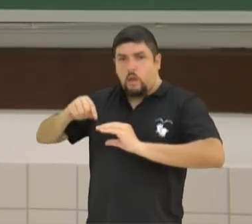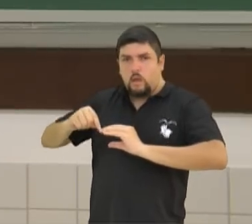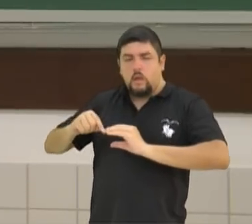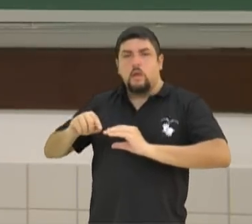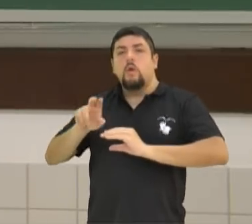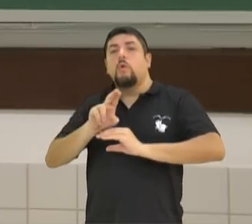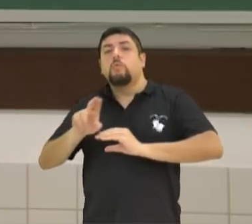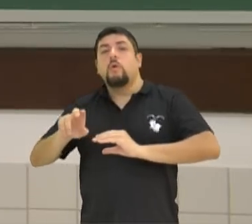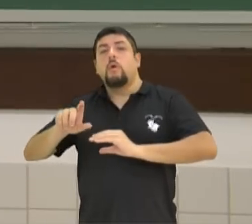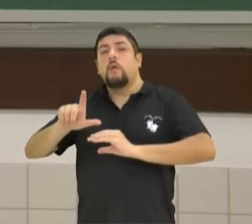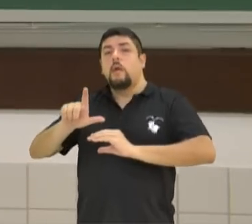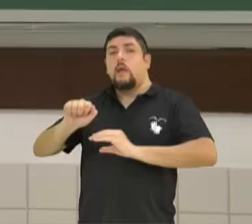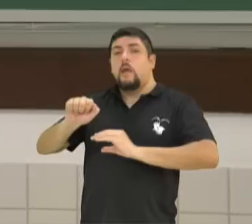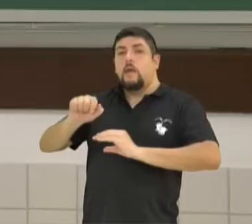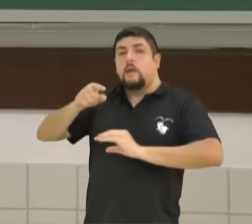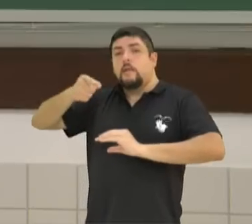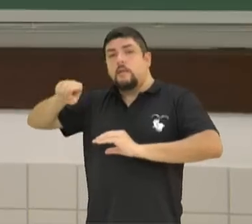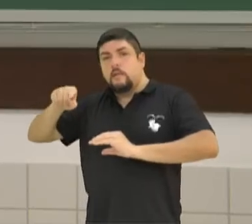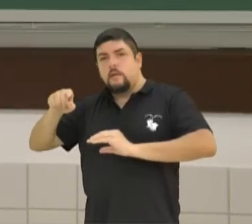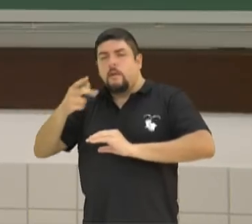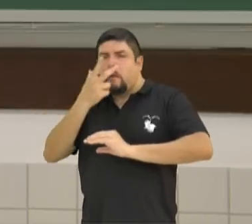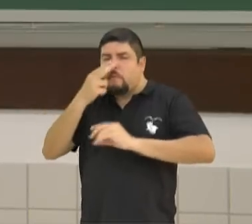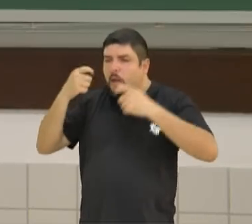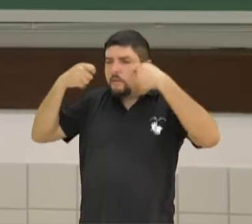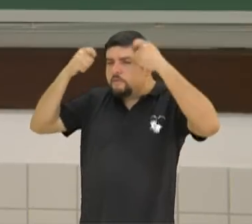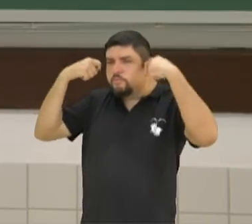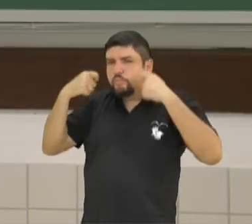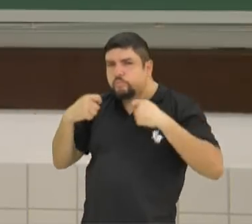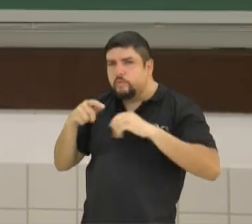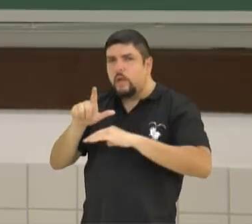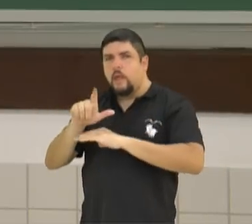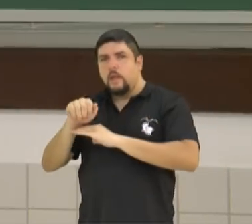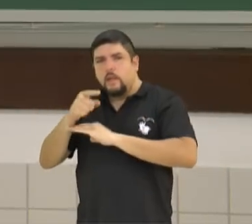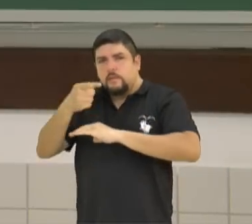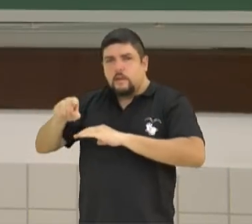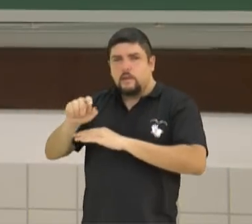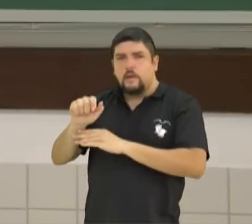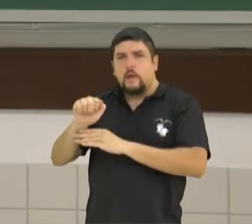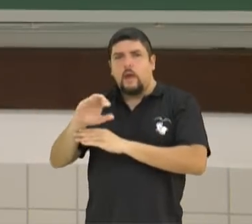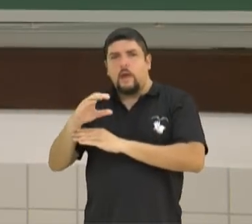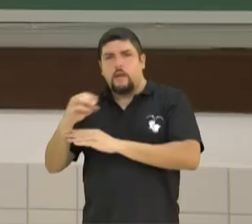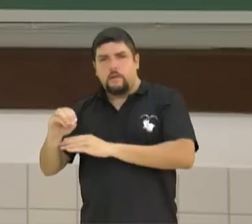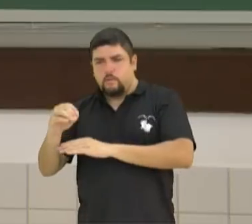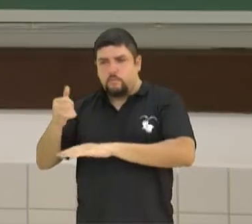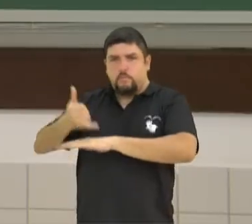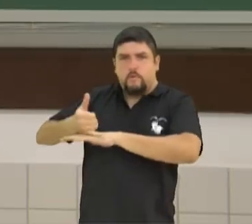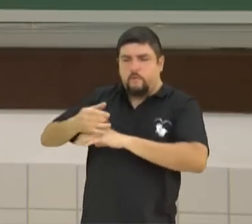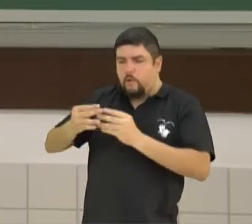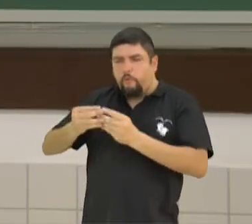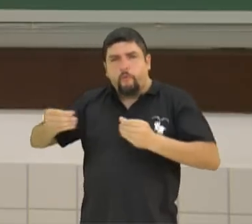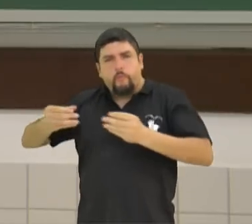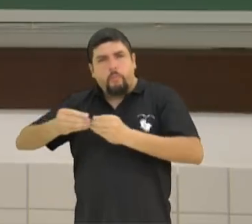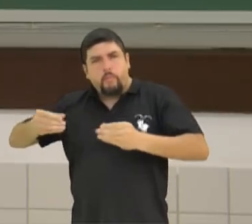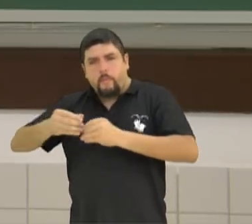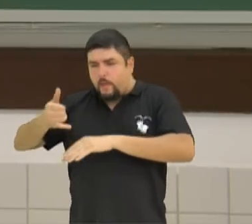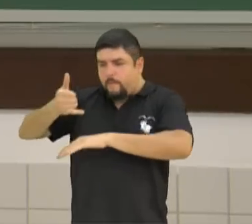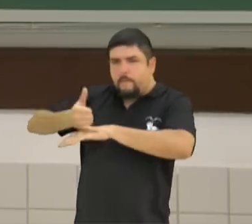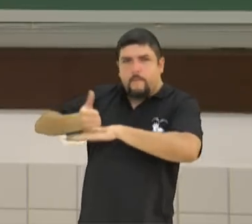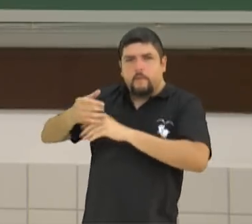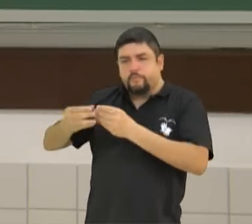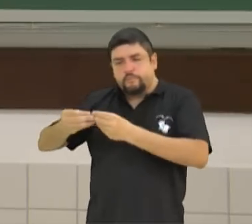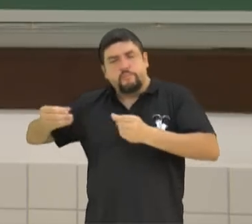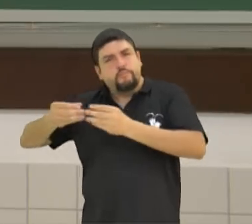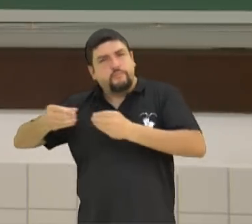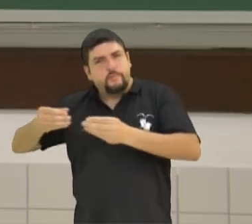para mim, né? Se referindo à lã de aço. Quando está falando compra Bombril, Bombril é o nome da fábrica, do fabricante, né? É a logomarca que